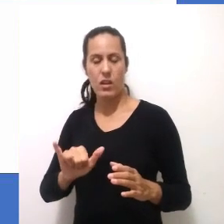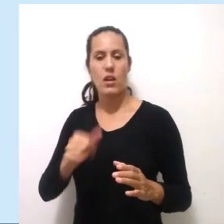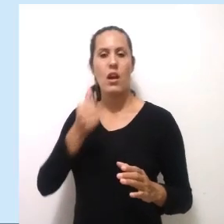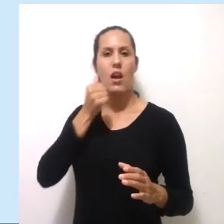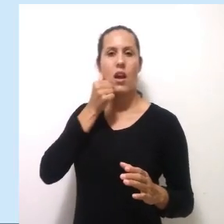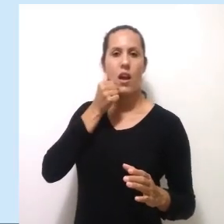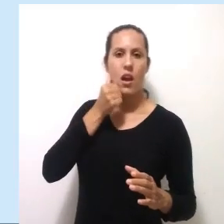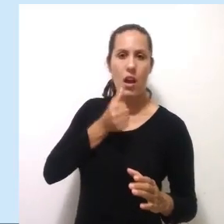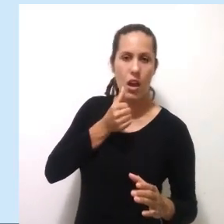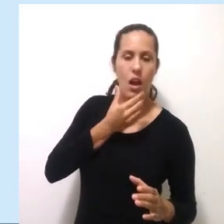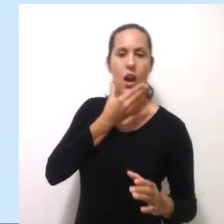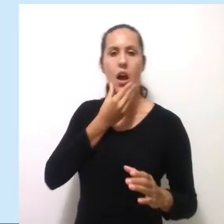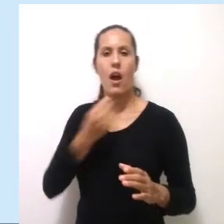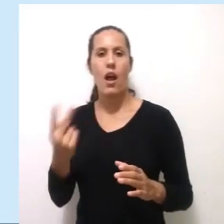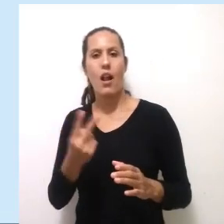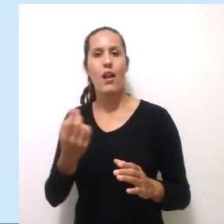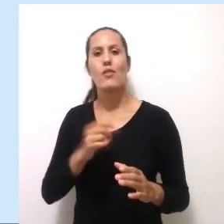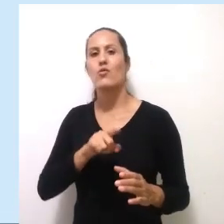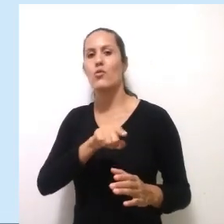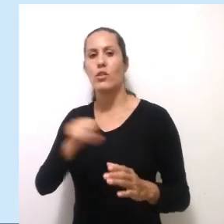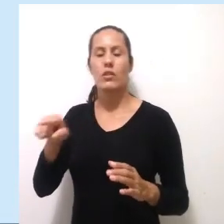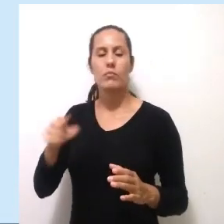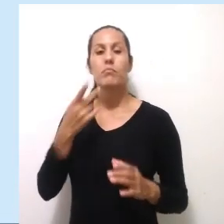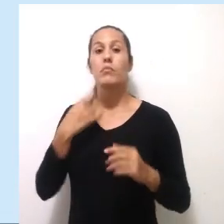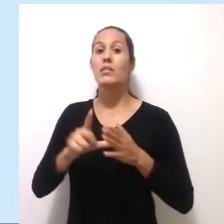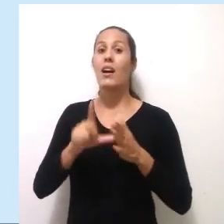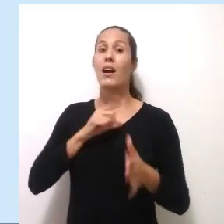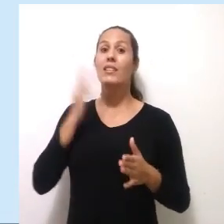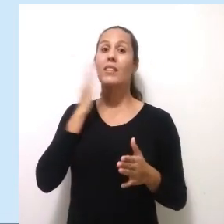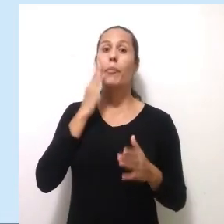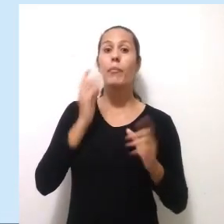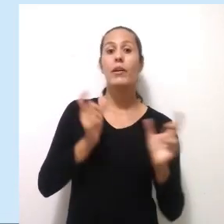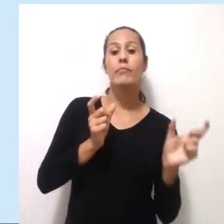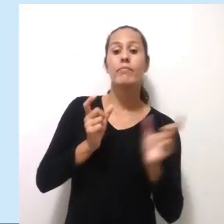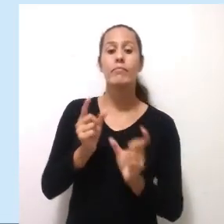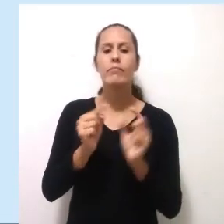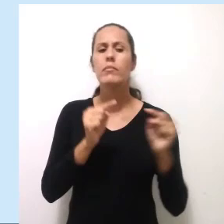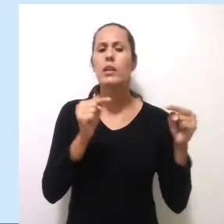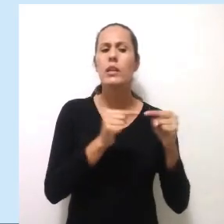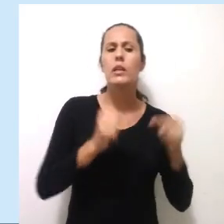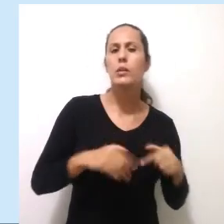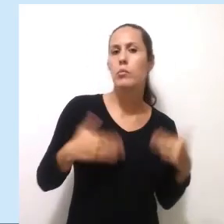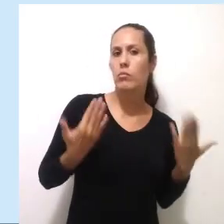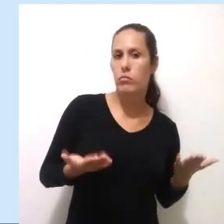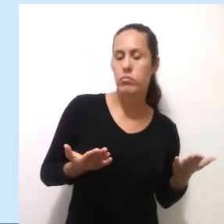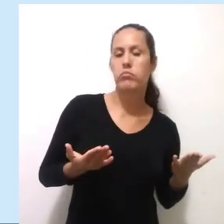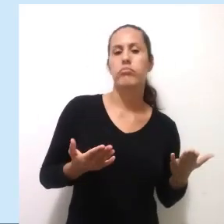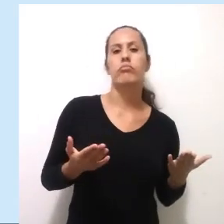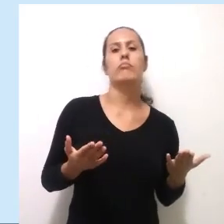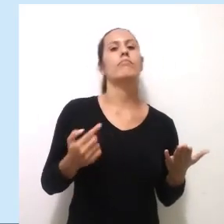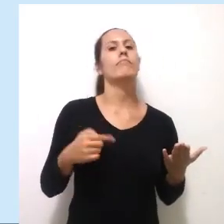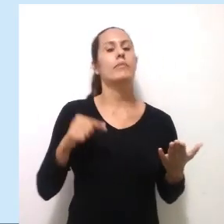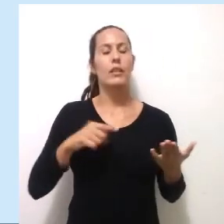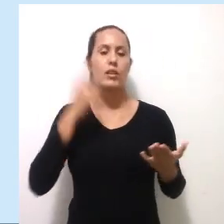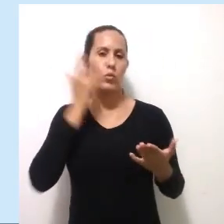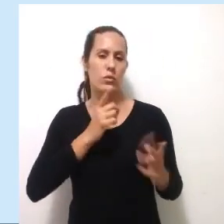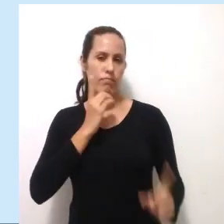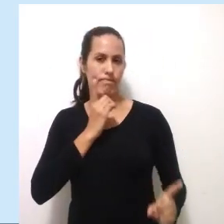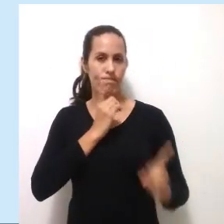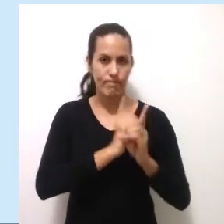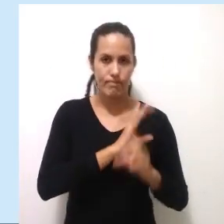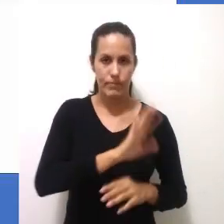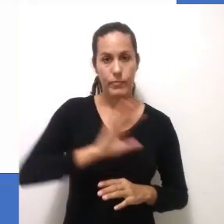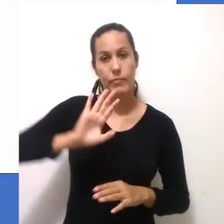A gente precisa saber quem é que está falando e o personal pronouns, ele consegue identificar perfeitamente